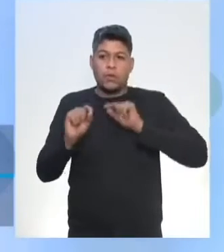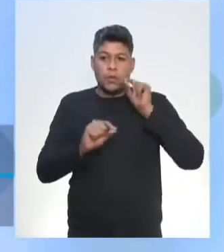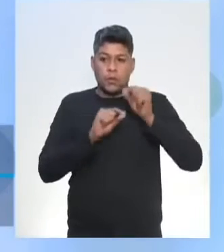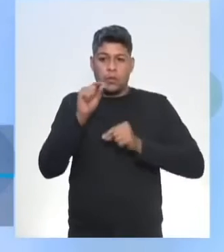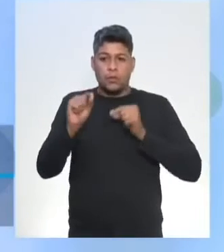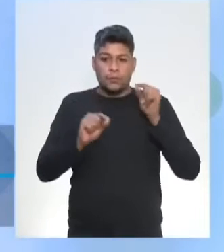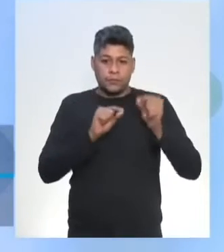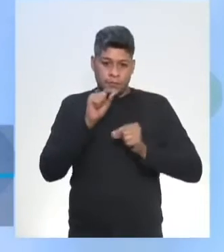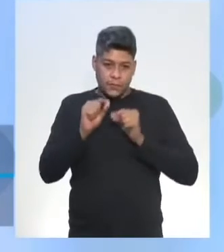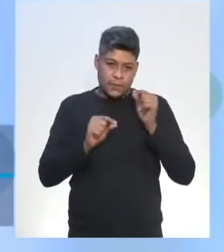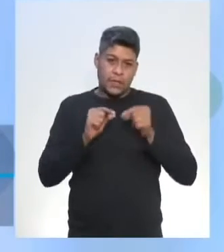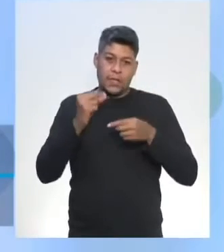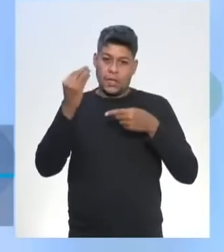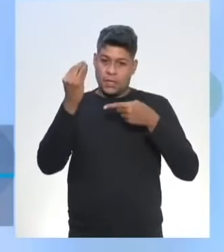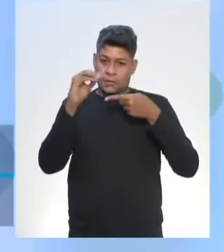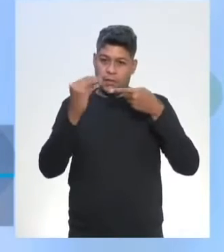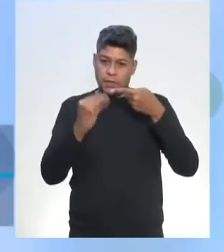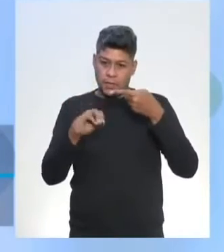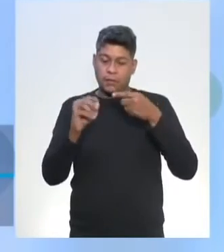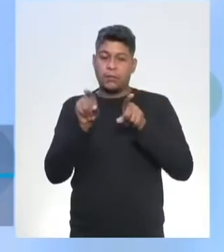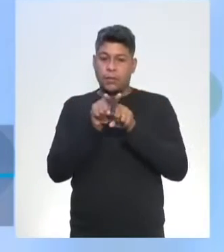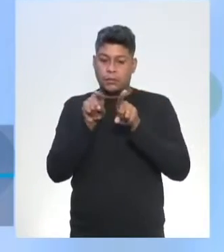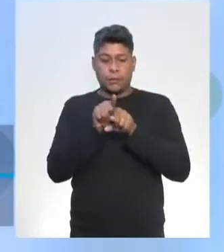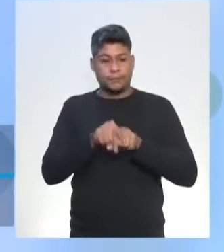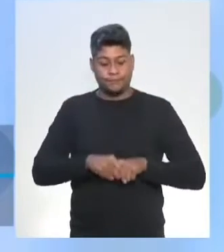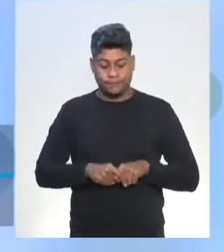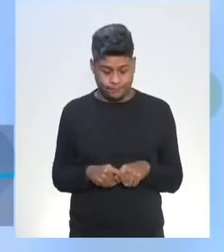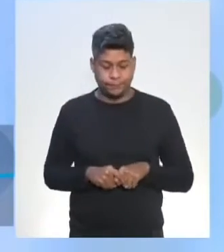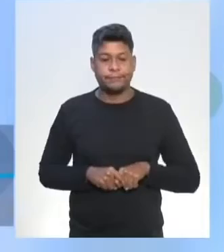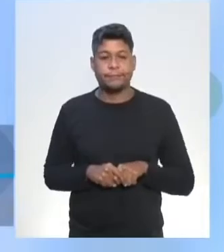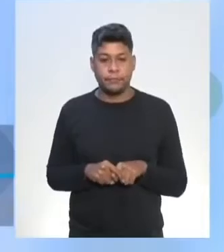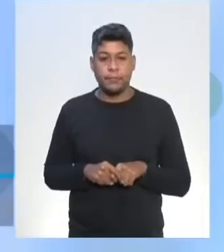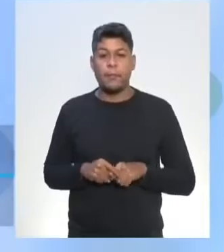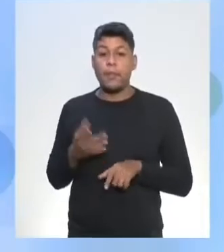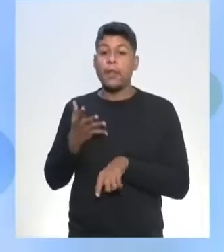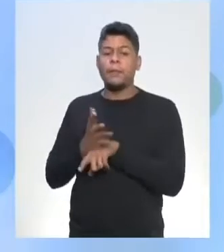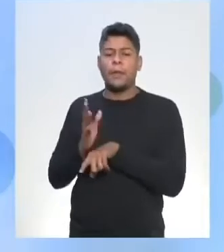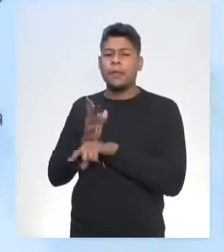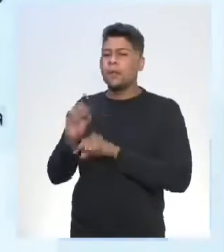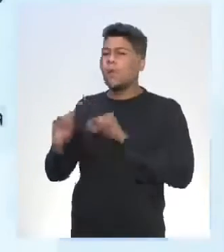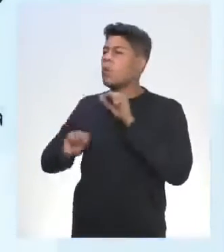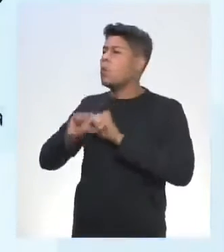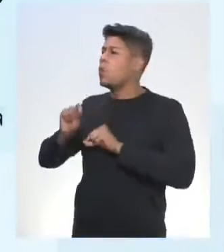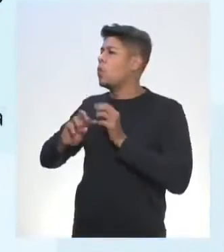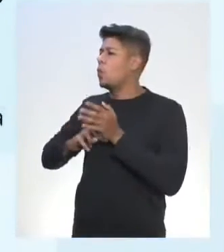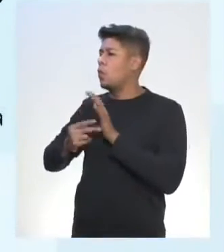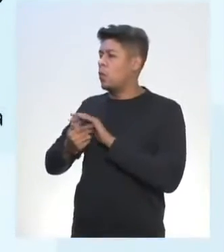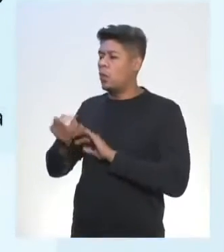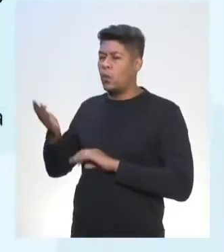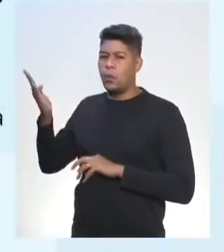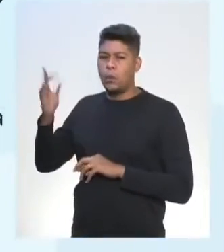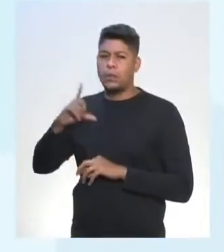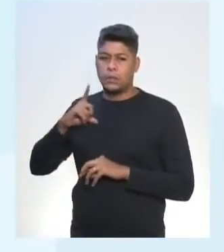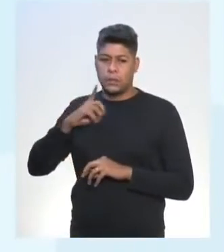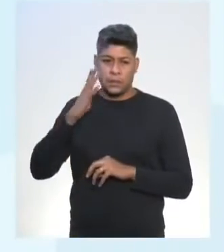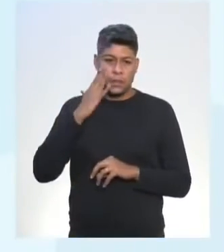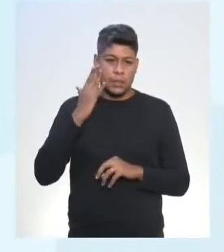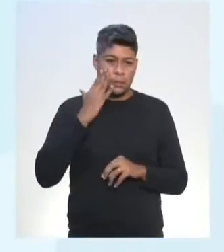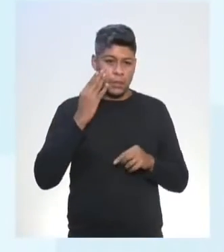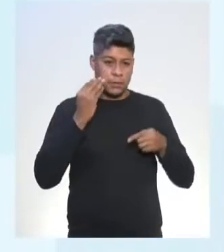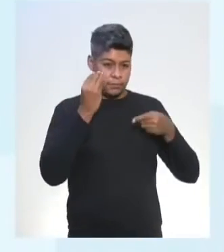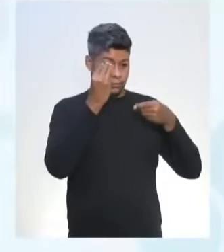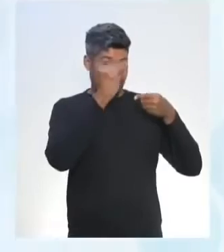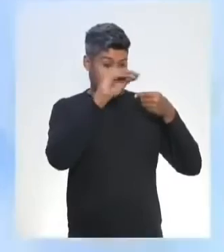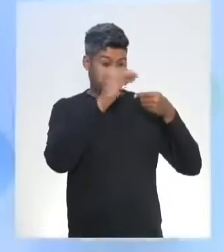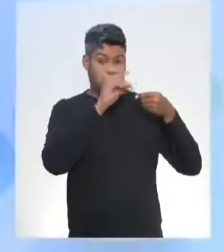com essas divisões decimais aí também tá ok bom na prática o que que ela tem de diferente da outra o numerador